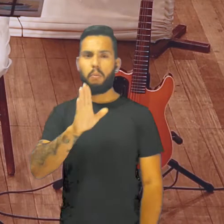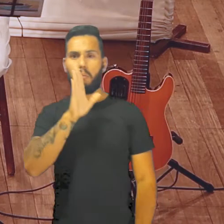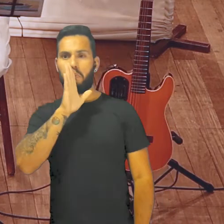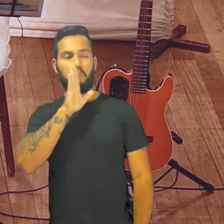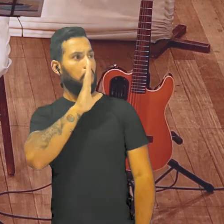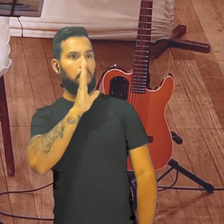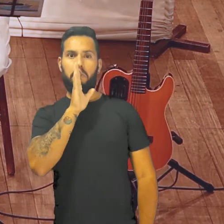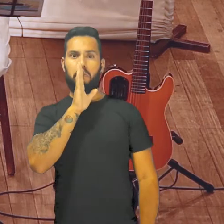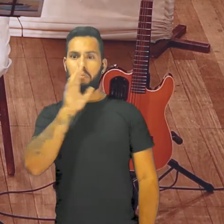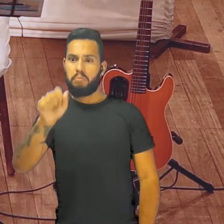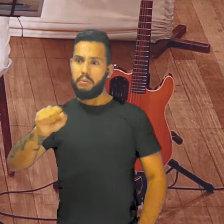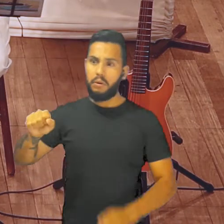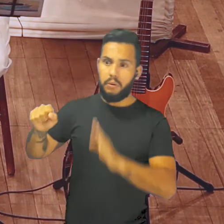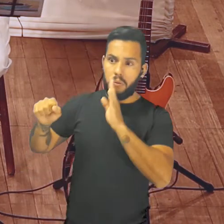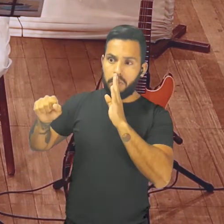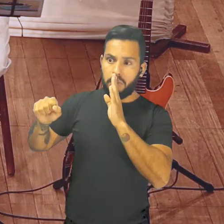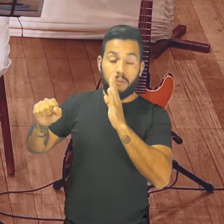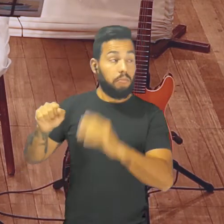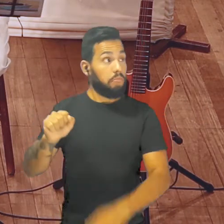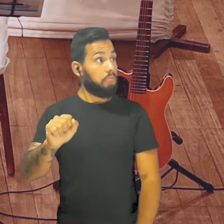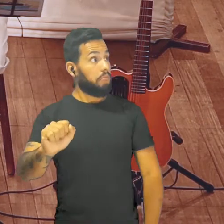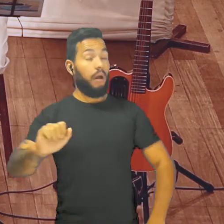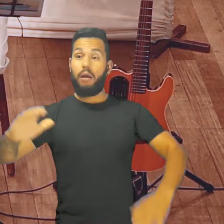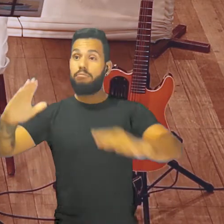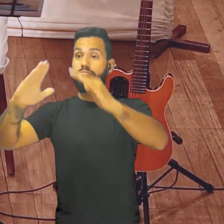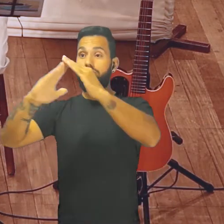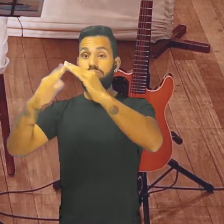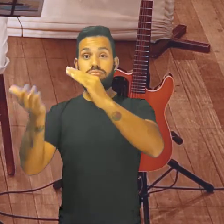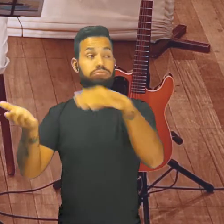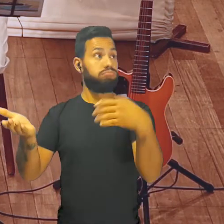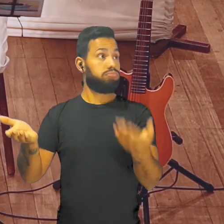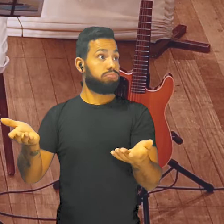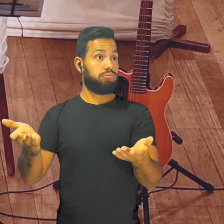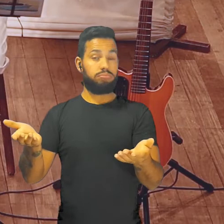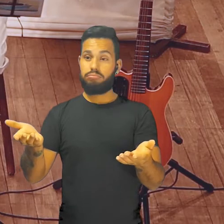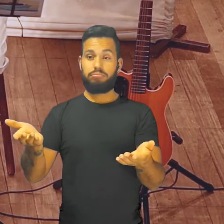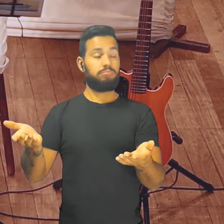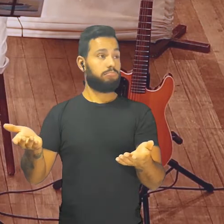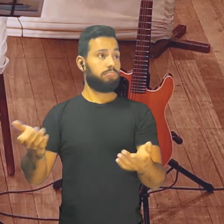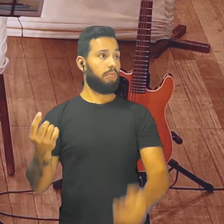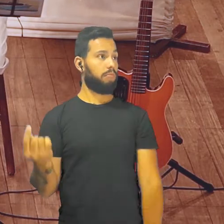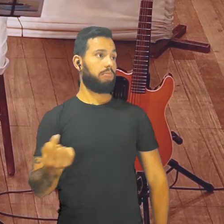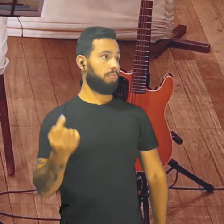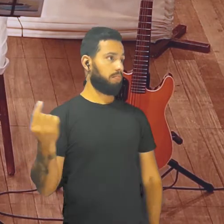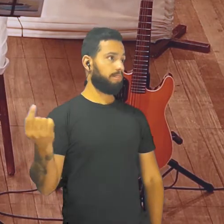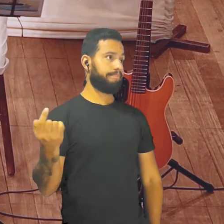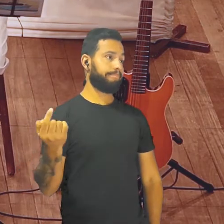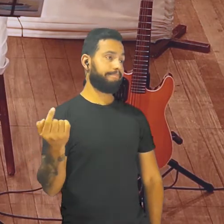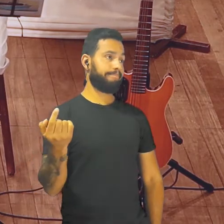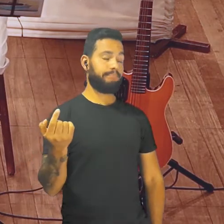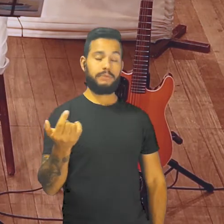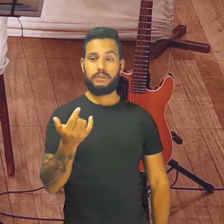velha continua sem telha. Hoje sem dono, tá aqui é um abandono. Dá